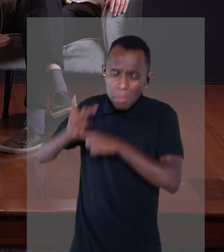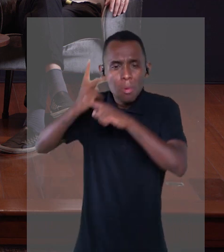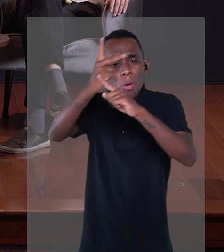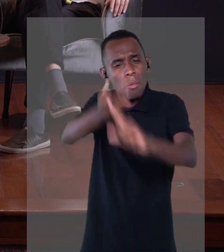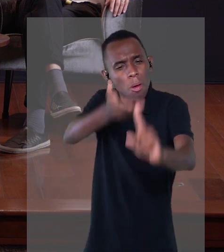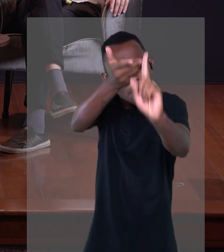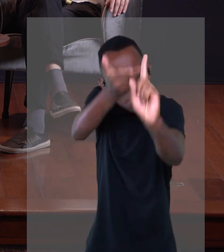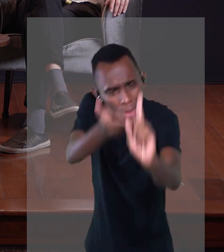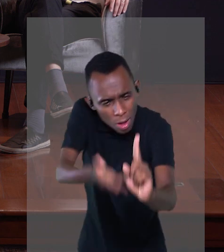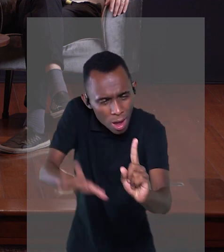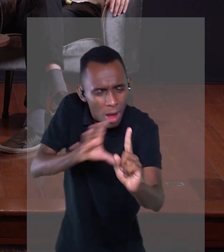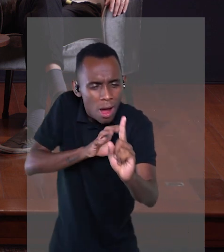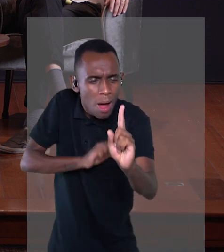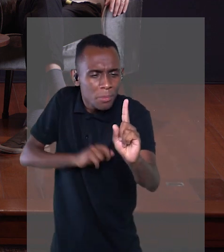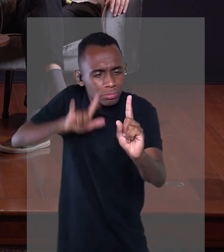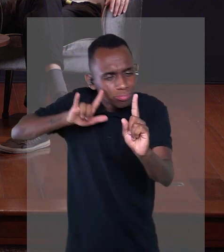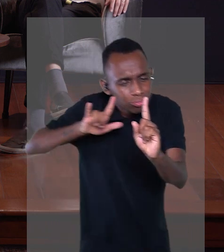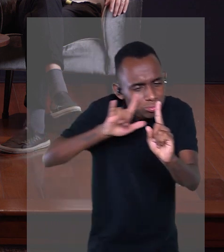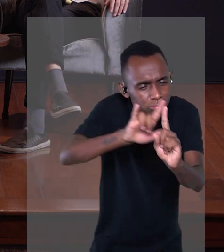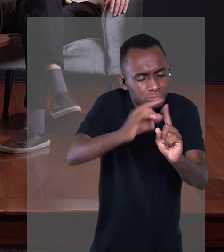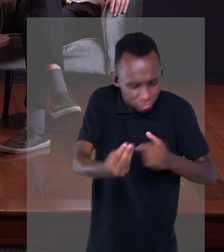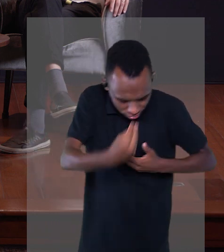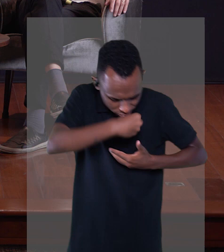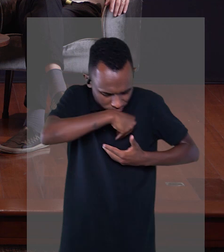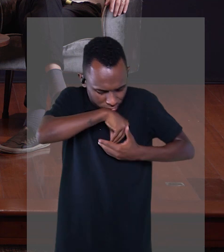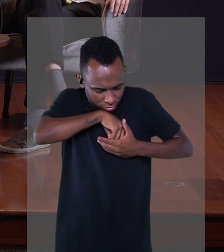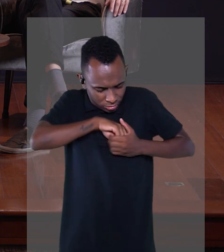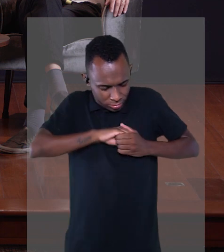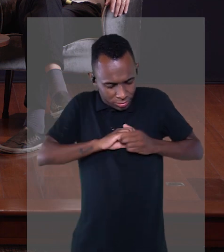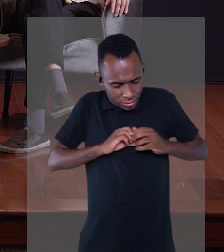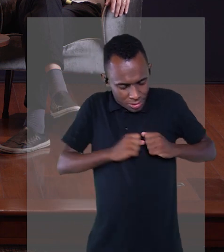amar, para sempre aqui dentro de mim.